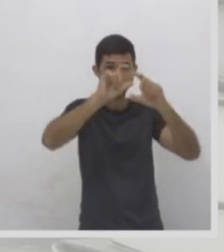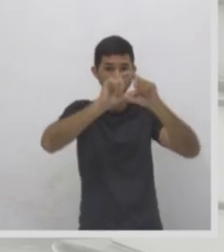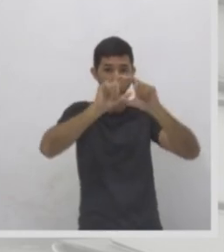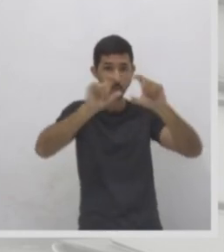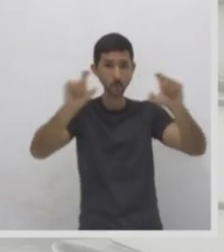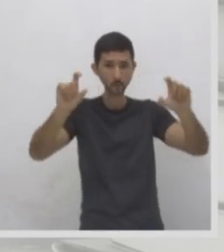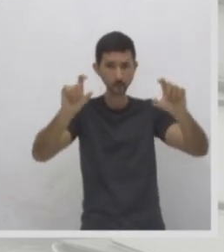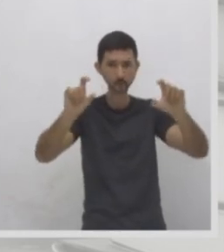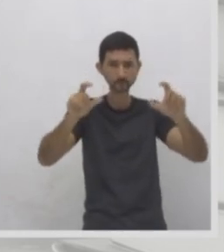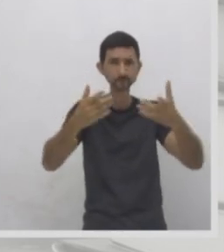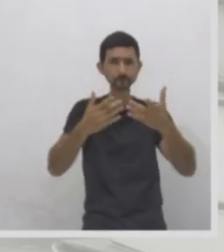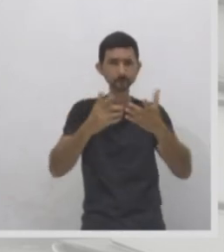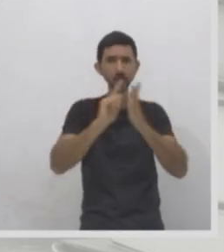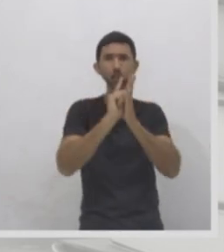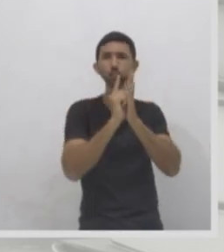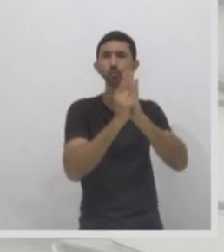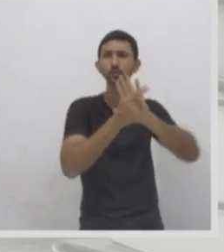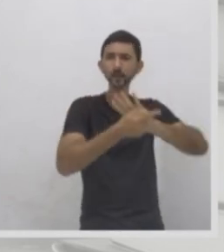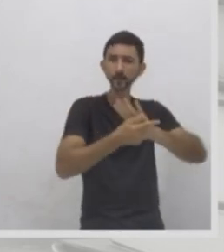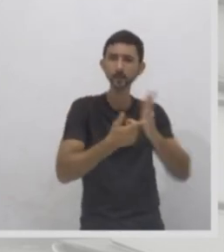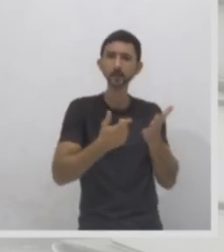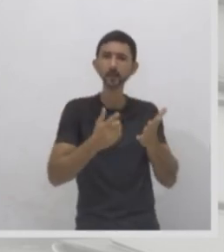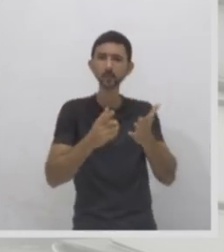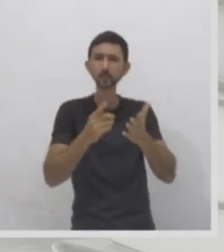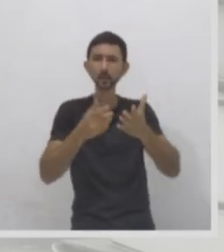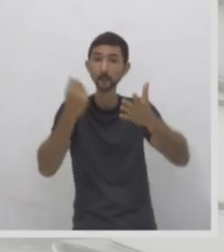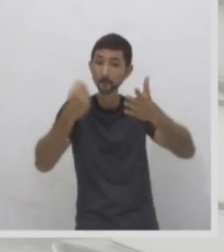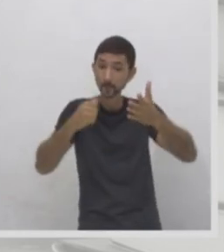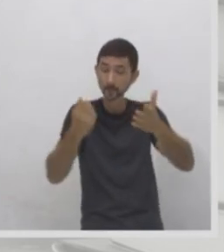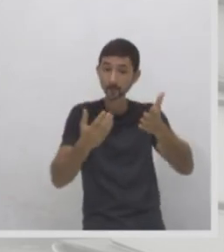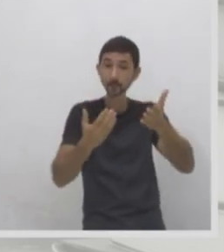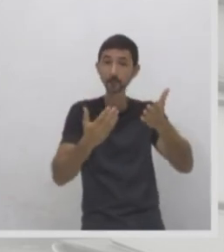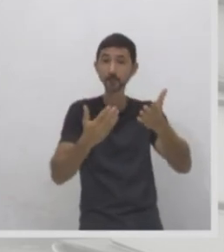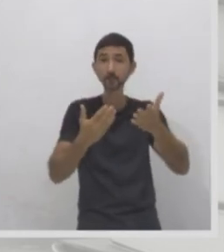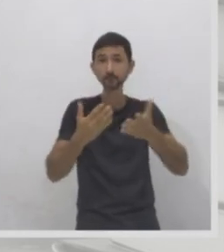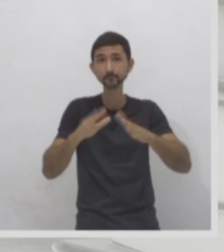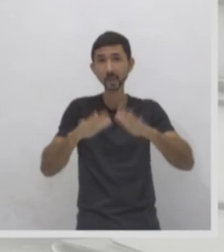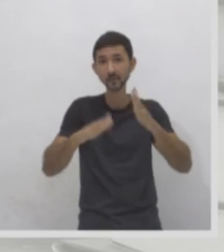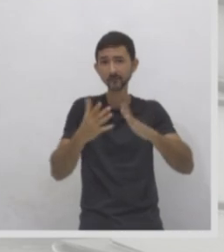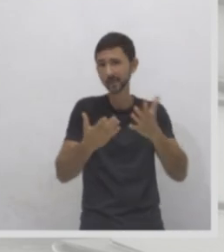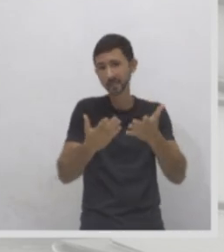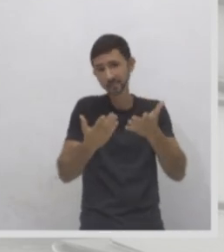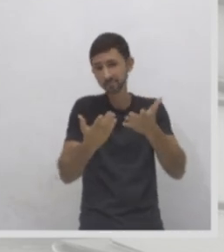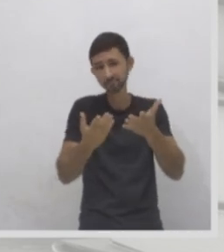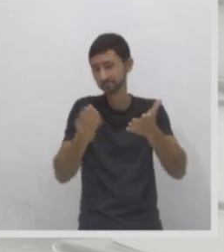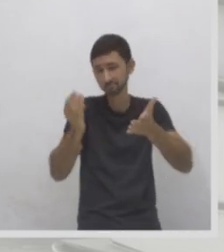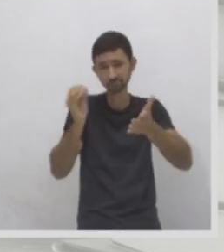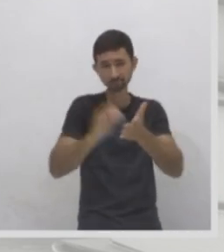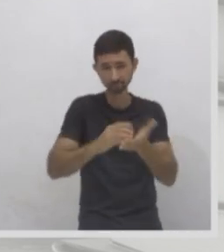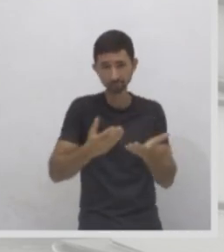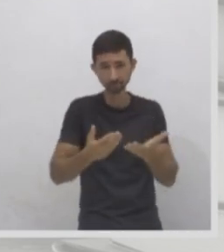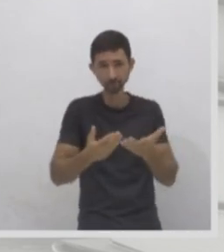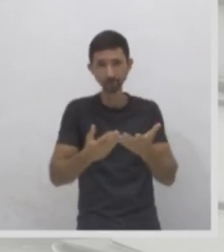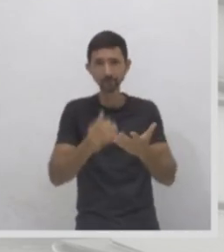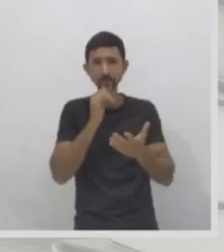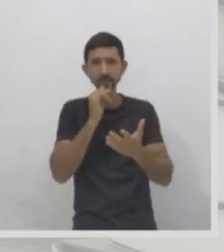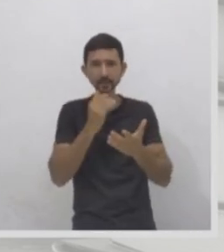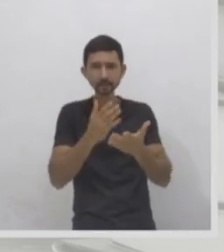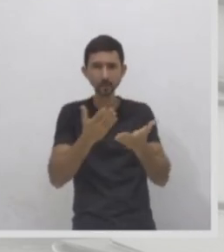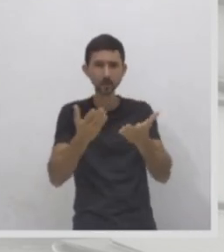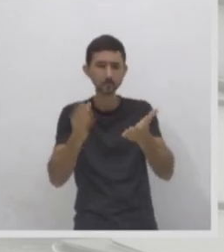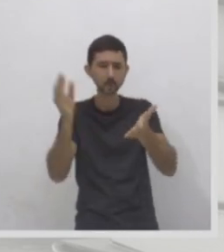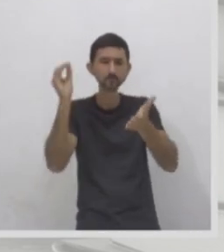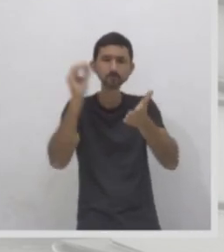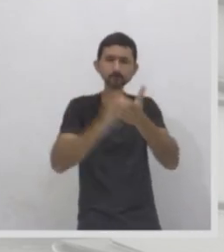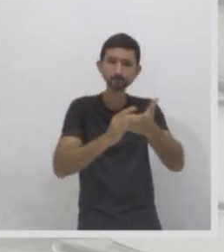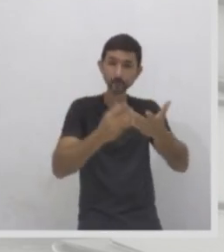nós temos um gênero que deveria, porque nós sabemos que nem sempre isso acontece, privilegiar aquilo